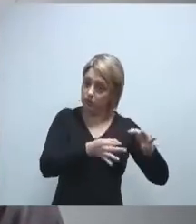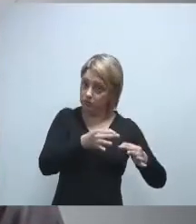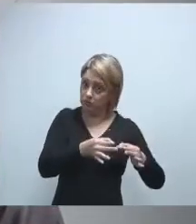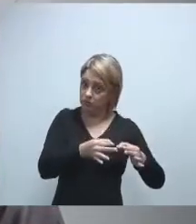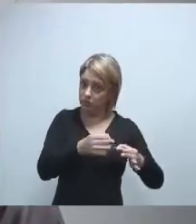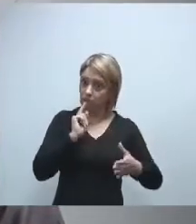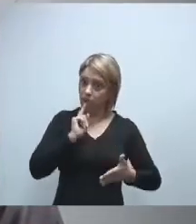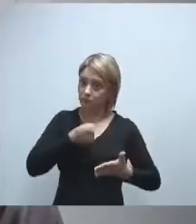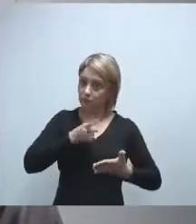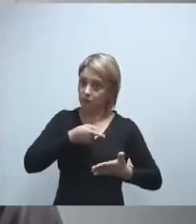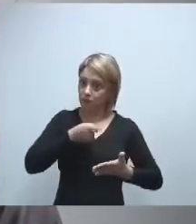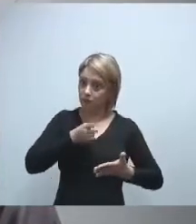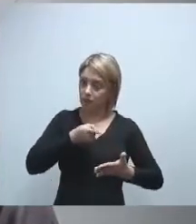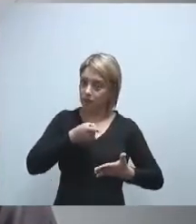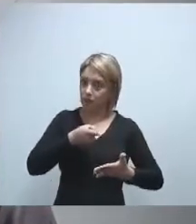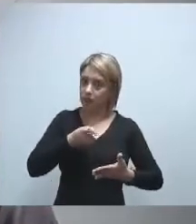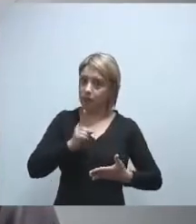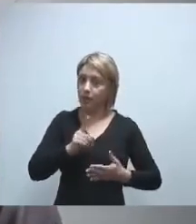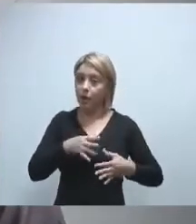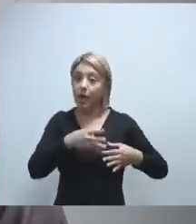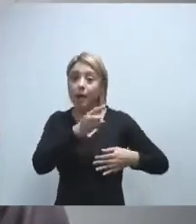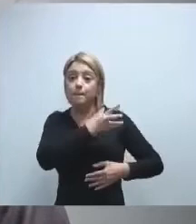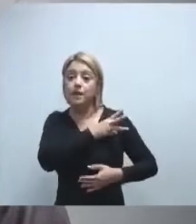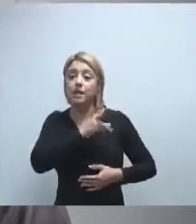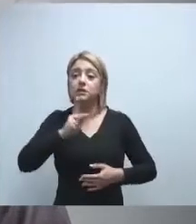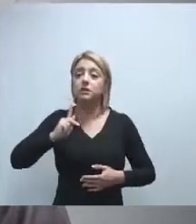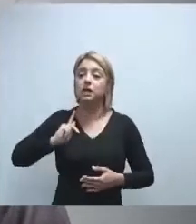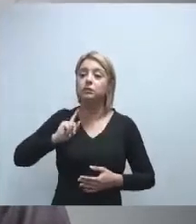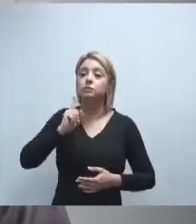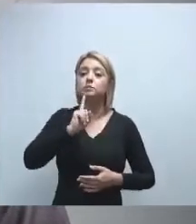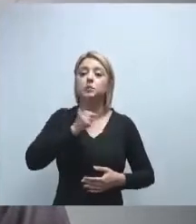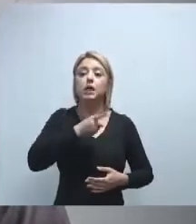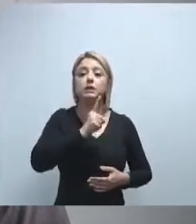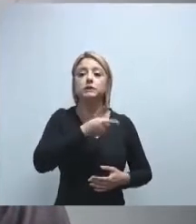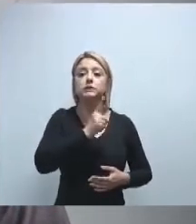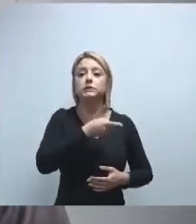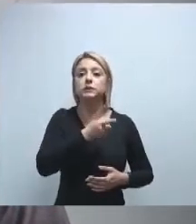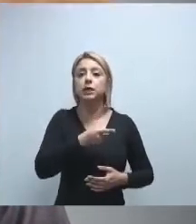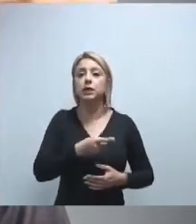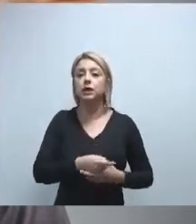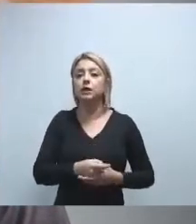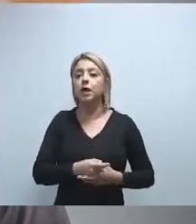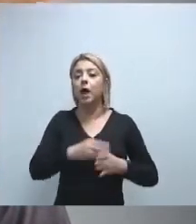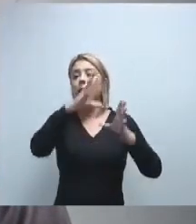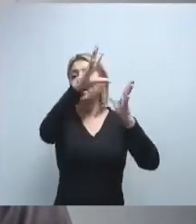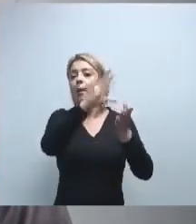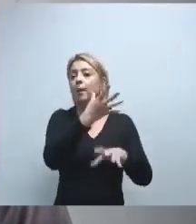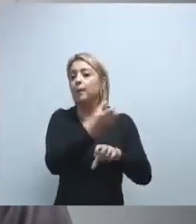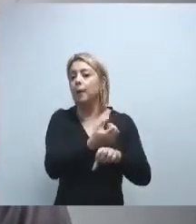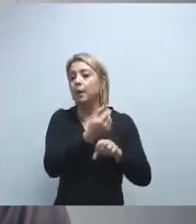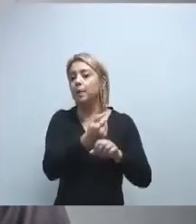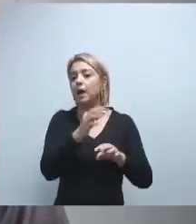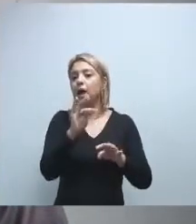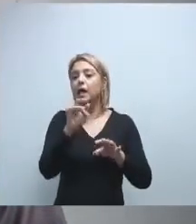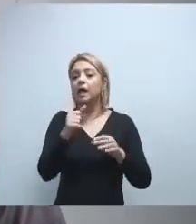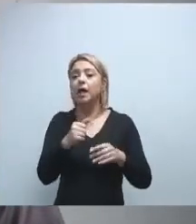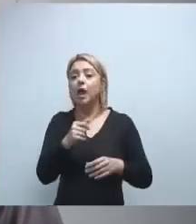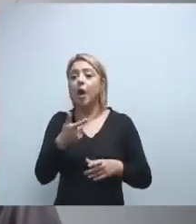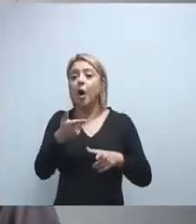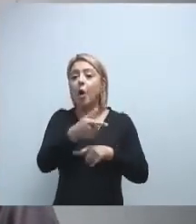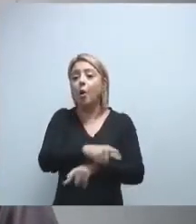impetrando o melhor ministério público impetrando o o baixando em inquérito civil contra o presidente